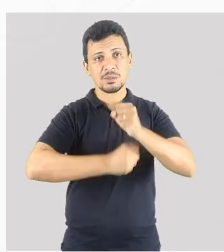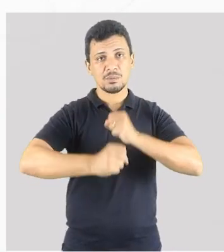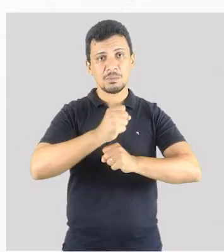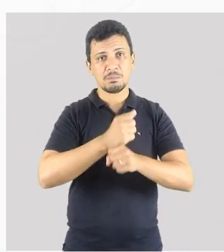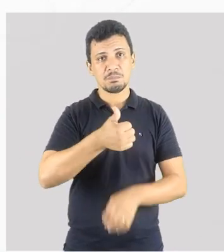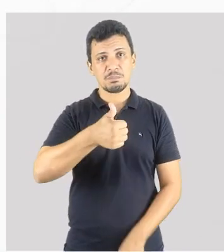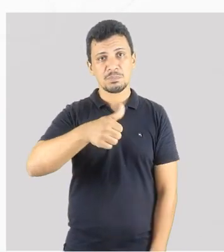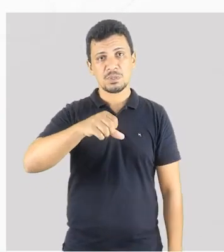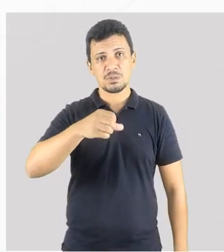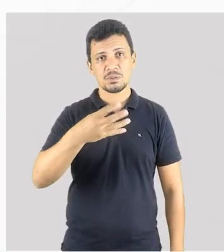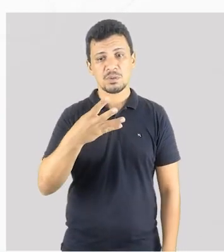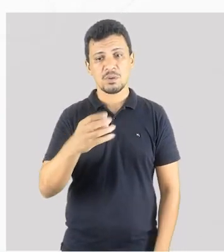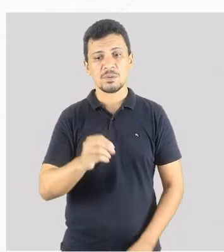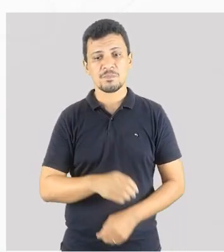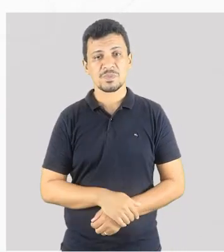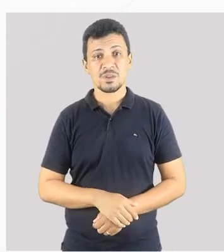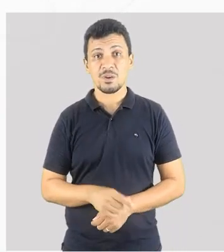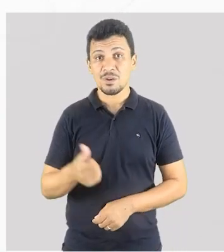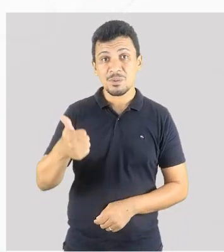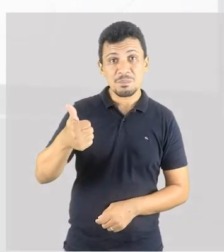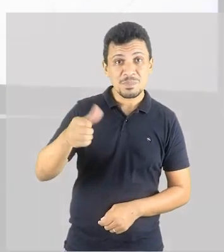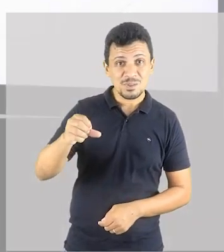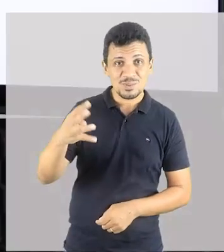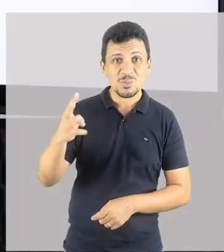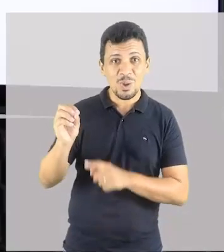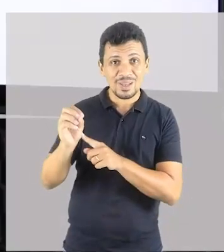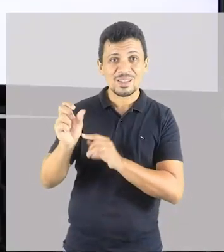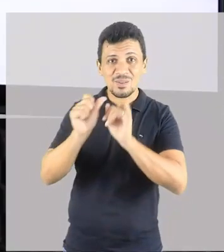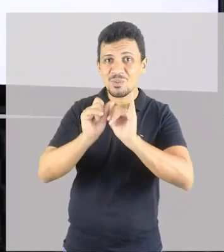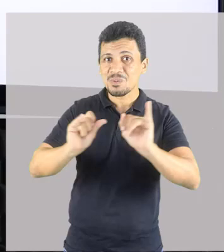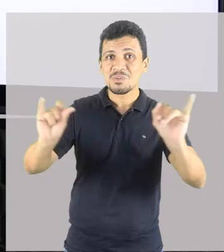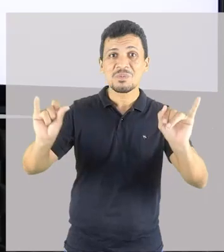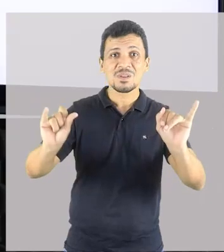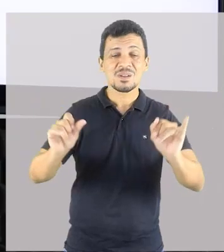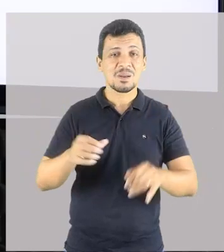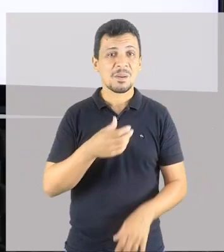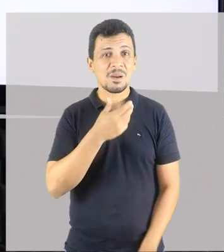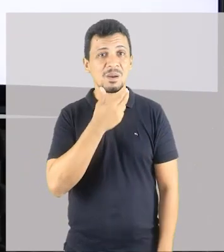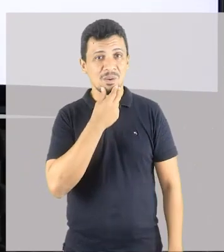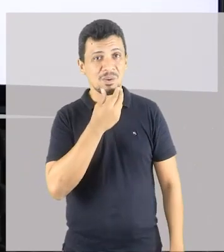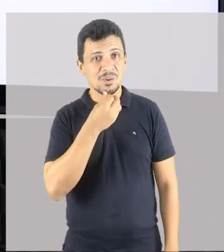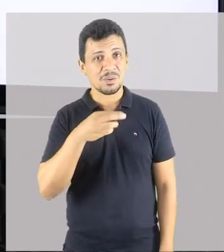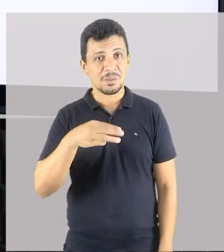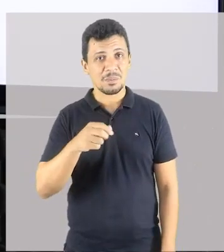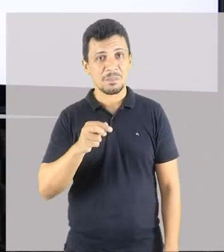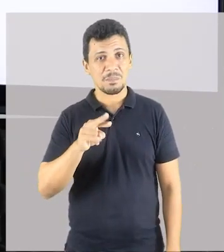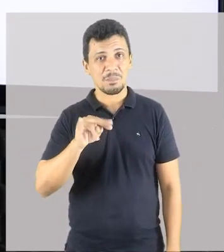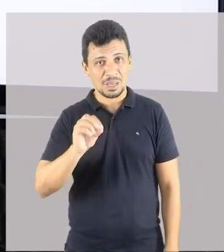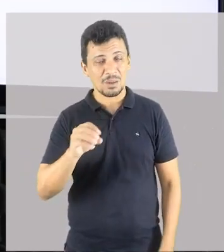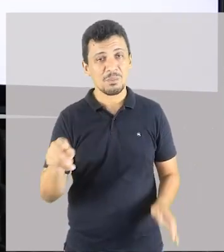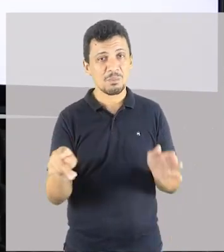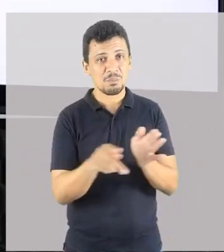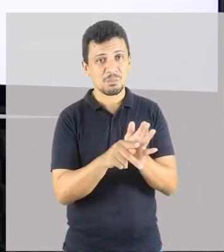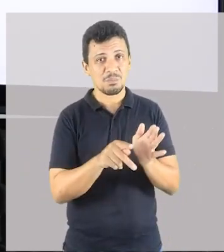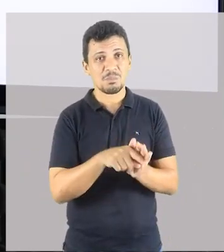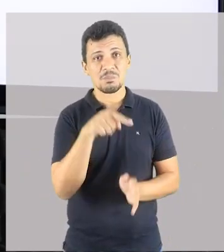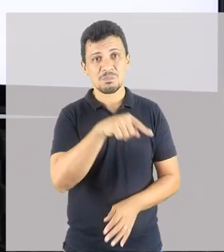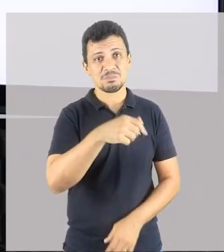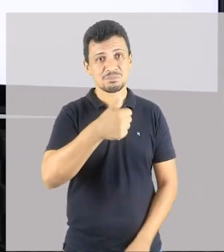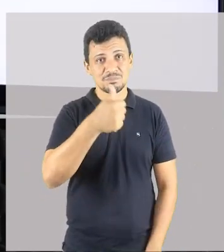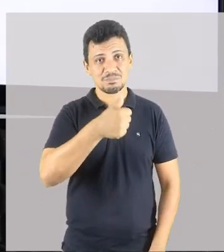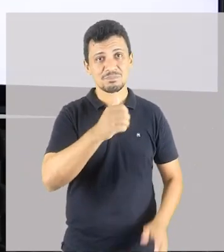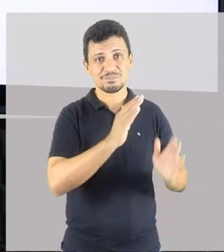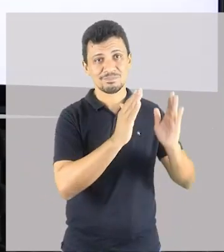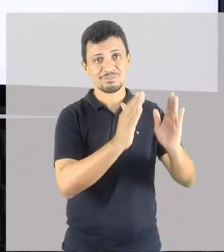a vida, olha aí, ó, ele foi publicado em 40, mas Mário de Andrade, ele tem uma representação da primeira fase, certo? Que